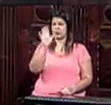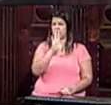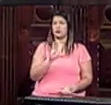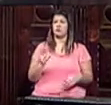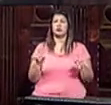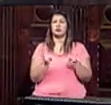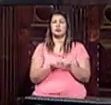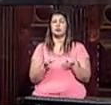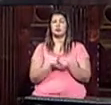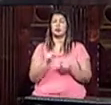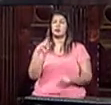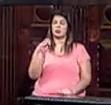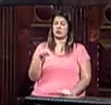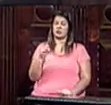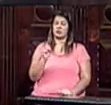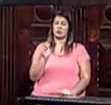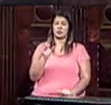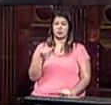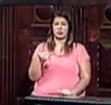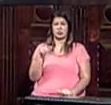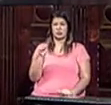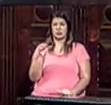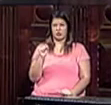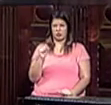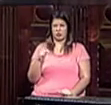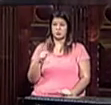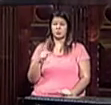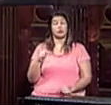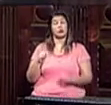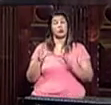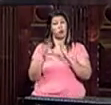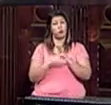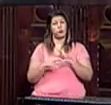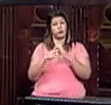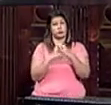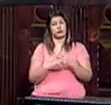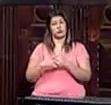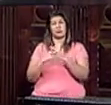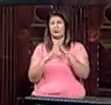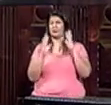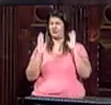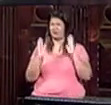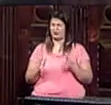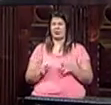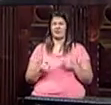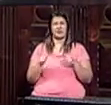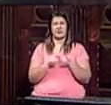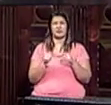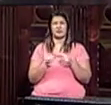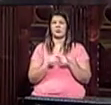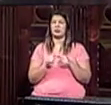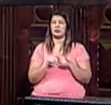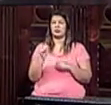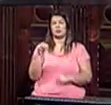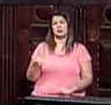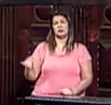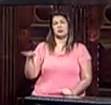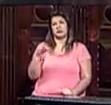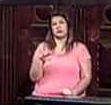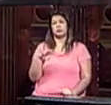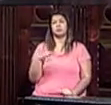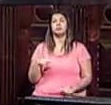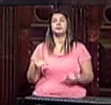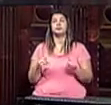da Senasp, a questão do roubo de carga já faz parte do radar daquelas instituições.